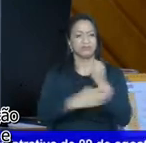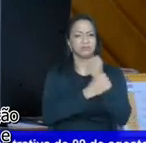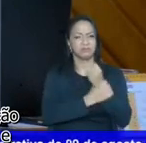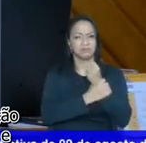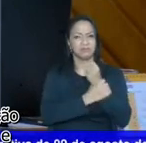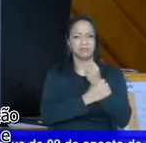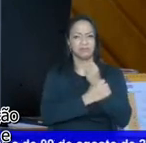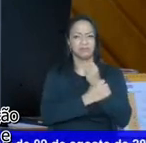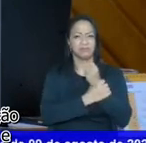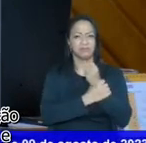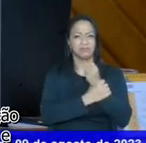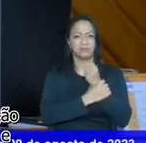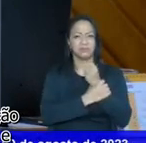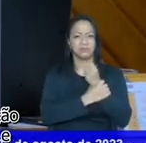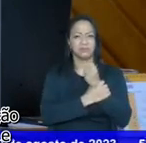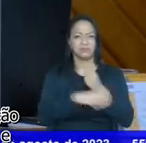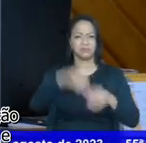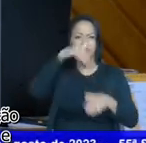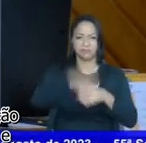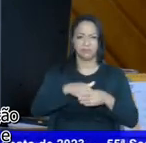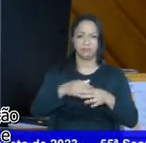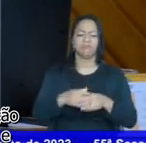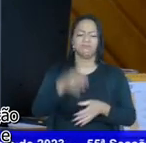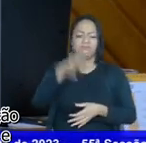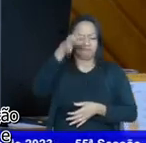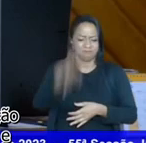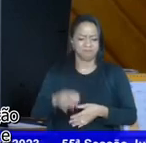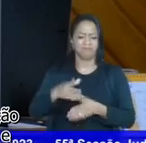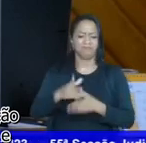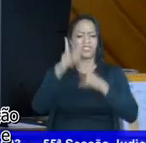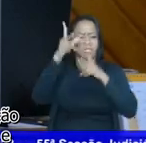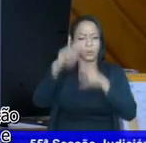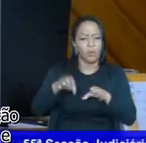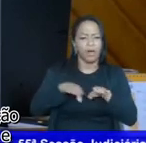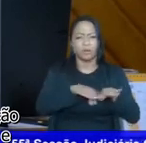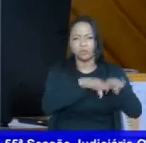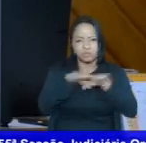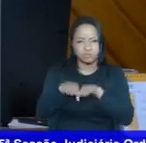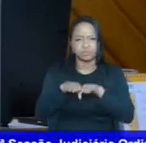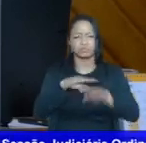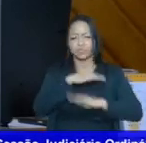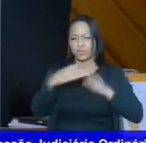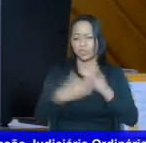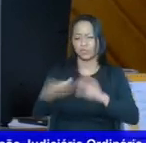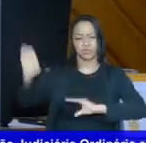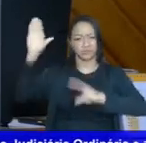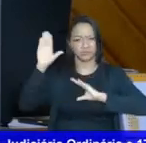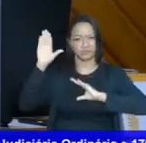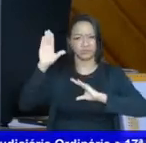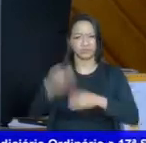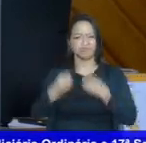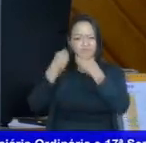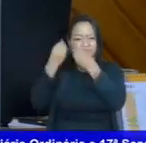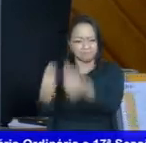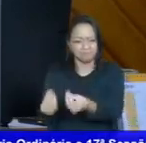garantir uma eleição justa, uma eleição igual para todos os candidatos e proporcionar ao